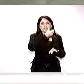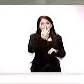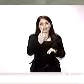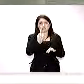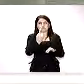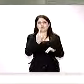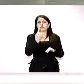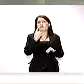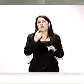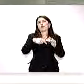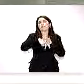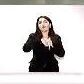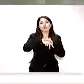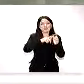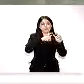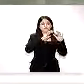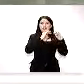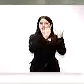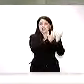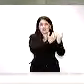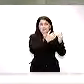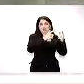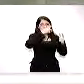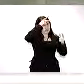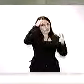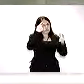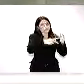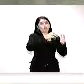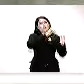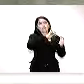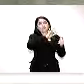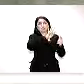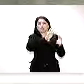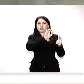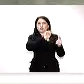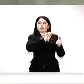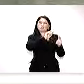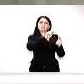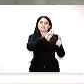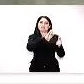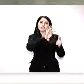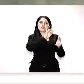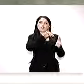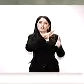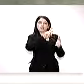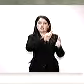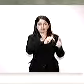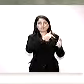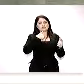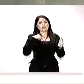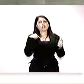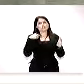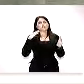Câmara Municipal de Itapetininga o tribunal já firmou o entendimento no sentido de que as câmaras